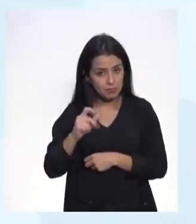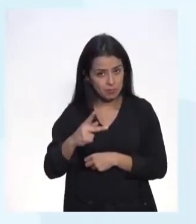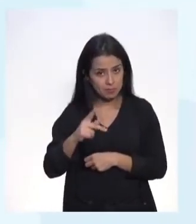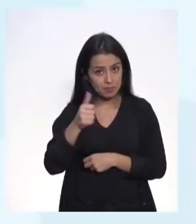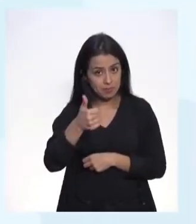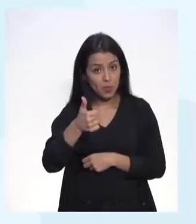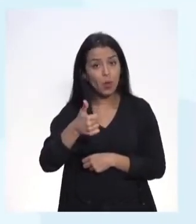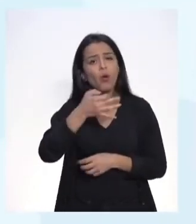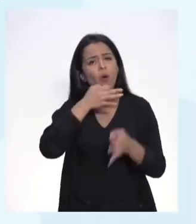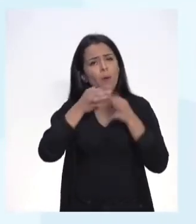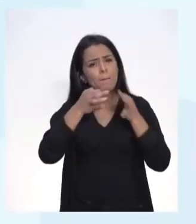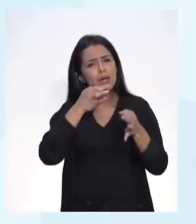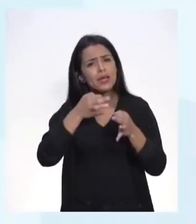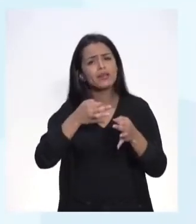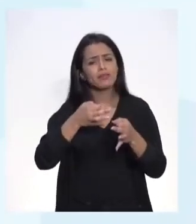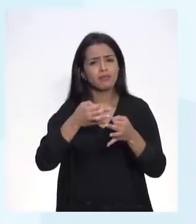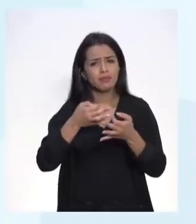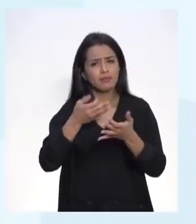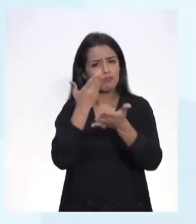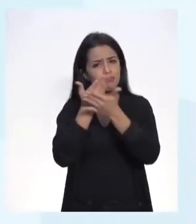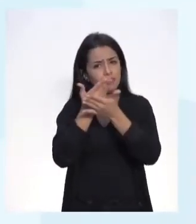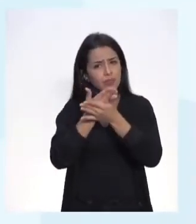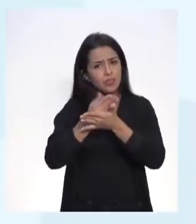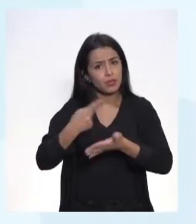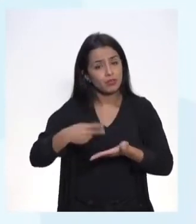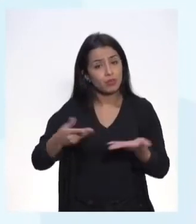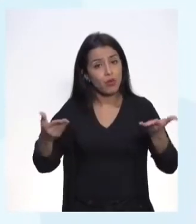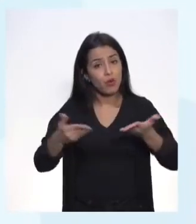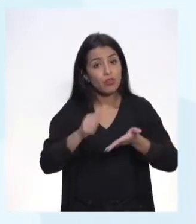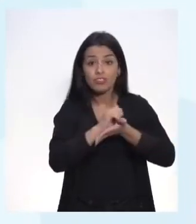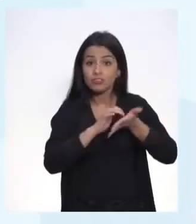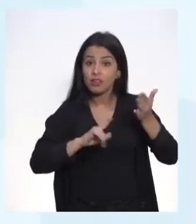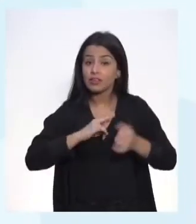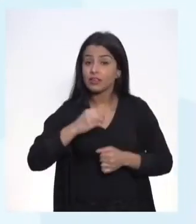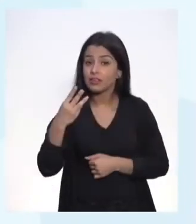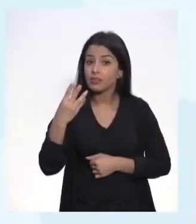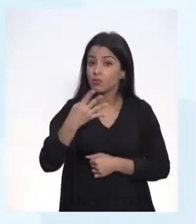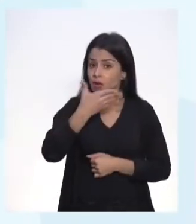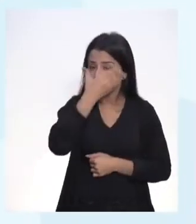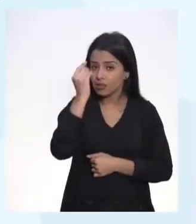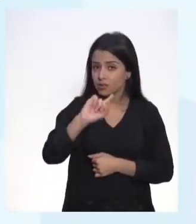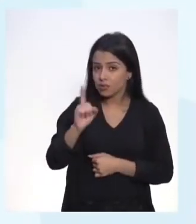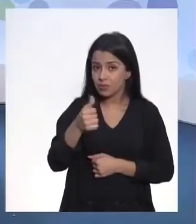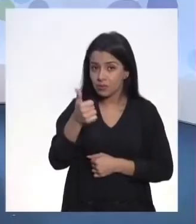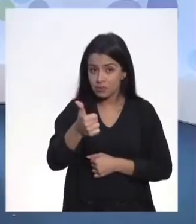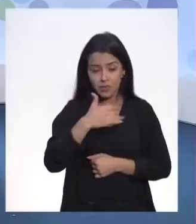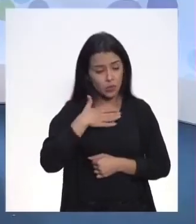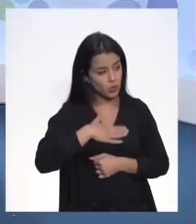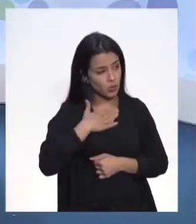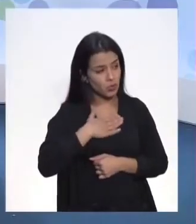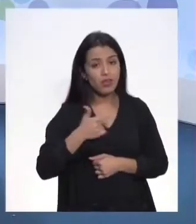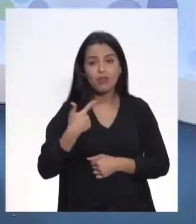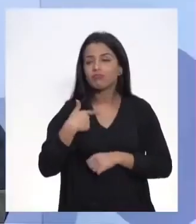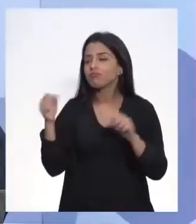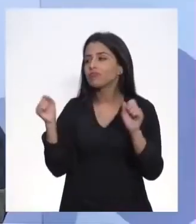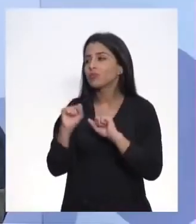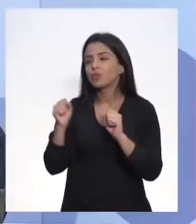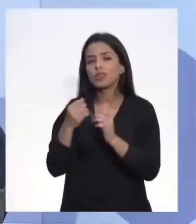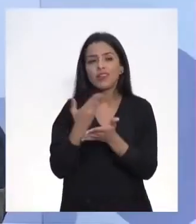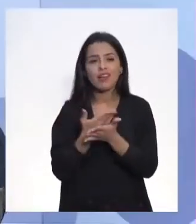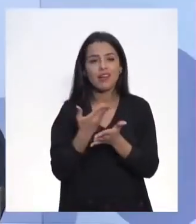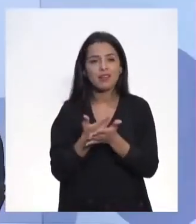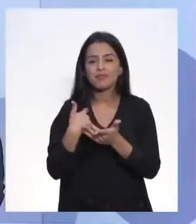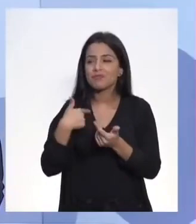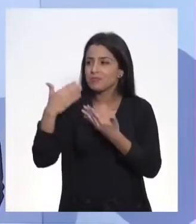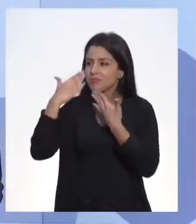aula. Não deixa de fazer a atividade, que ainda tem para completar lá 3 e a 4 no caderninho do aluno. Você gostou? Adorei essa aula.